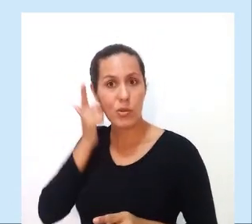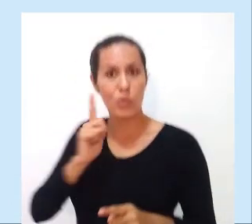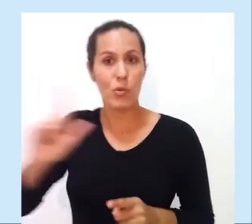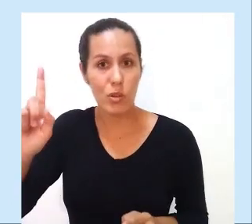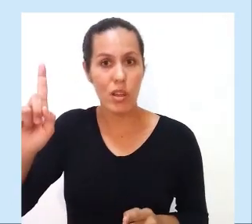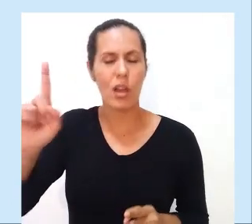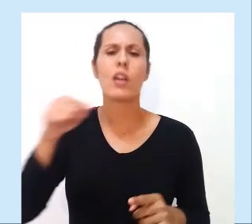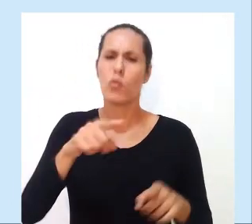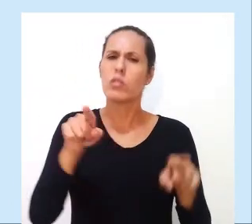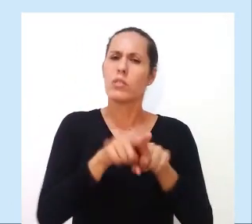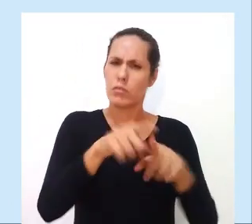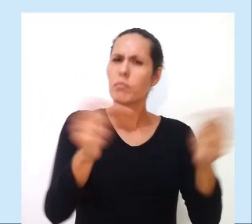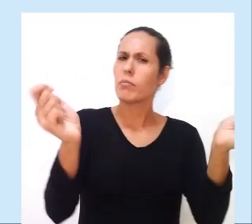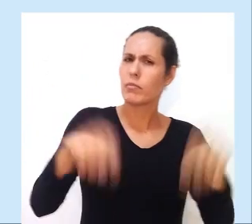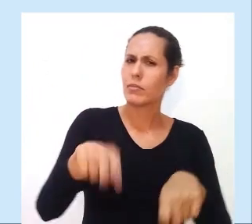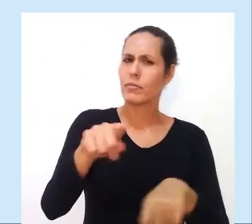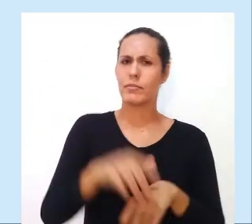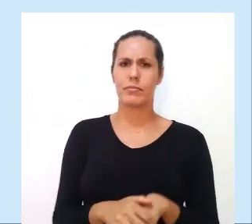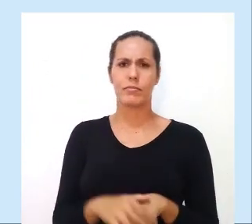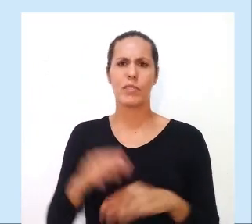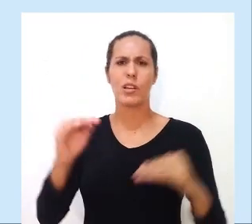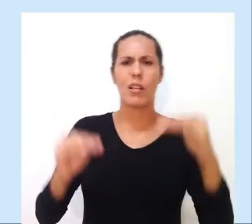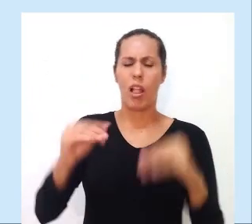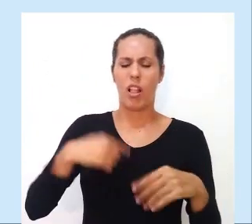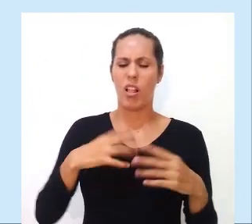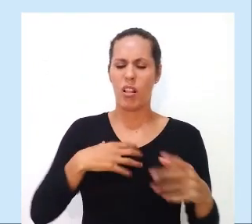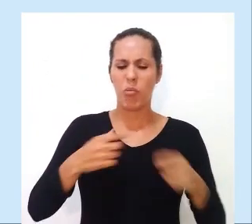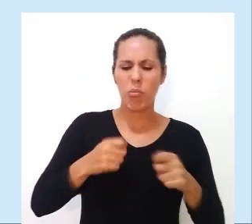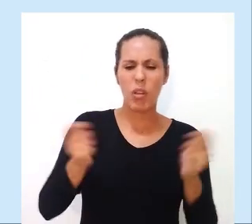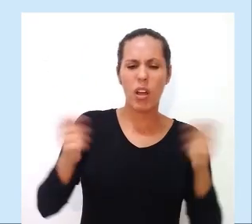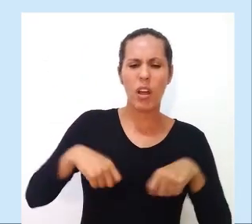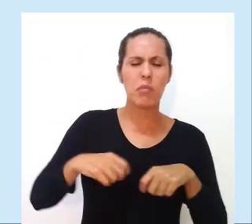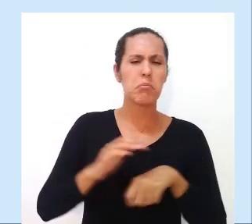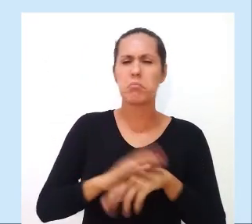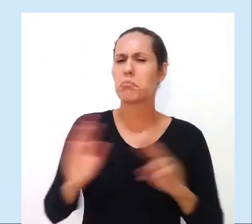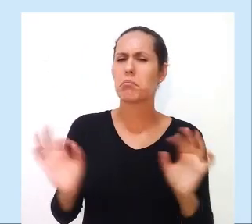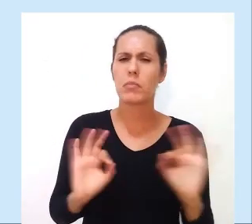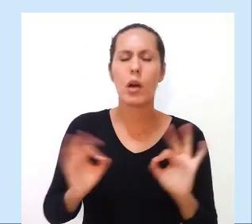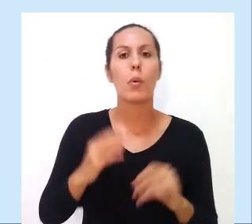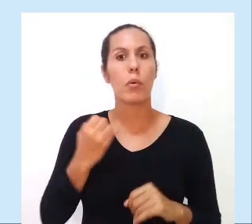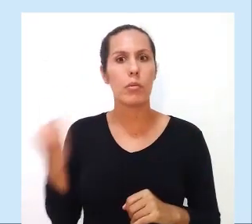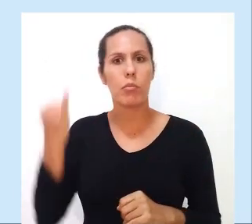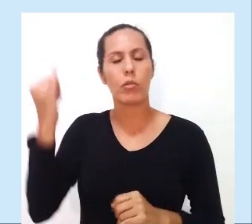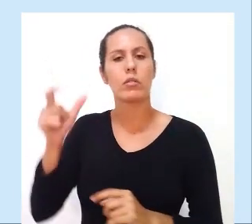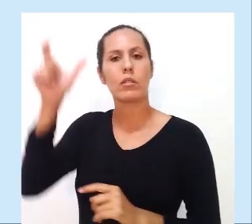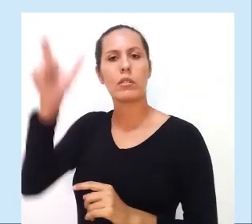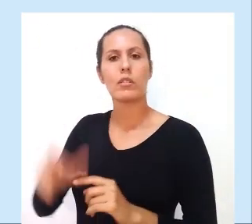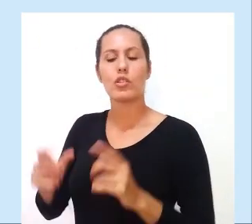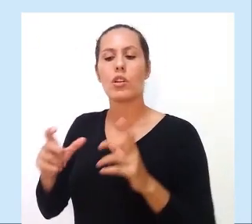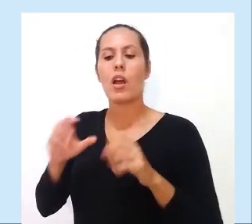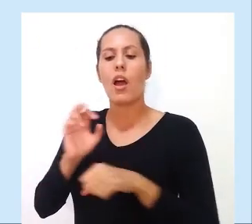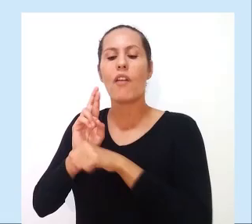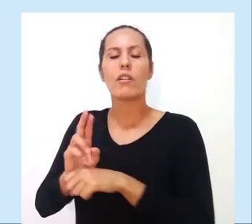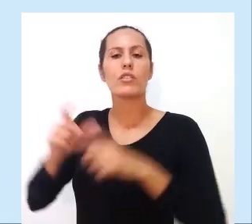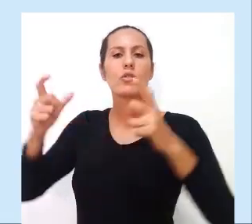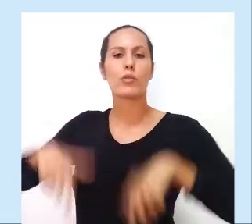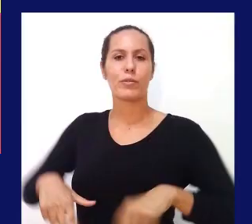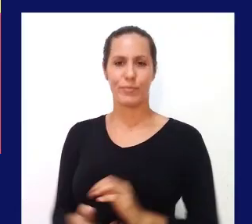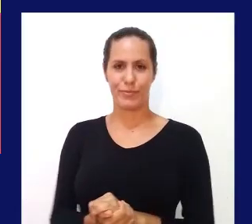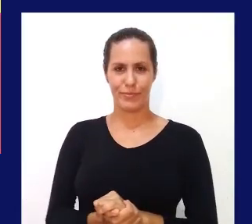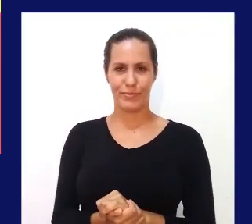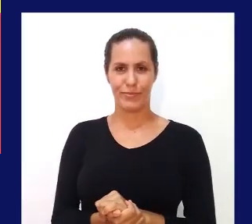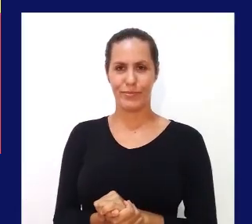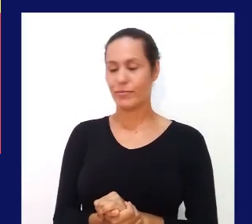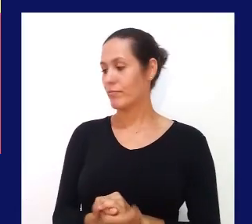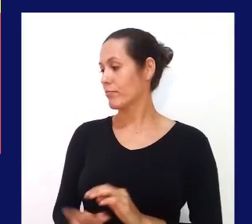chegam lá, você pode chegar, né? Isso não difere a nossa capacidade de ninguém, então é sempre bom ter uma referência